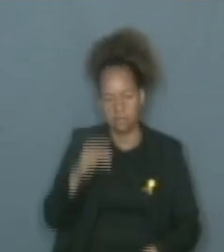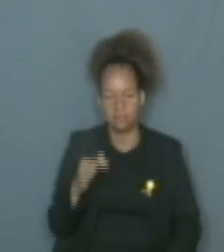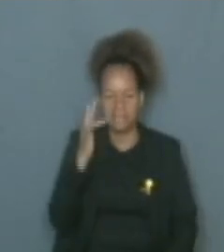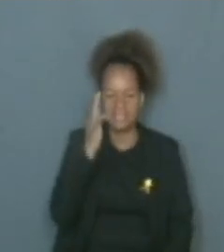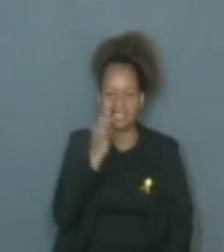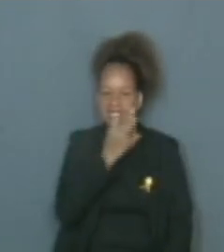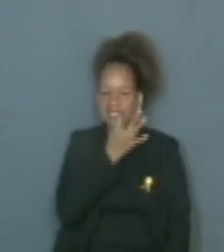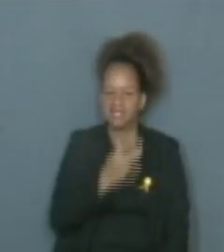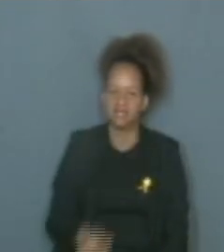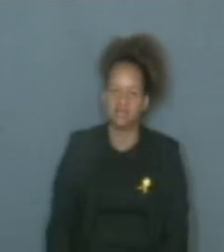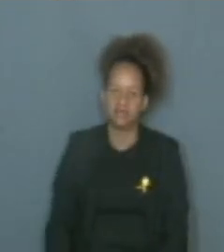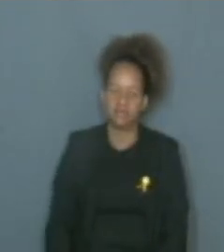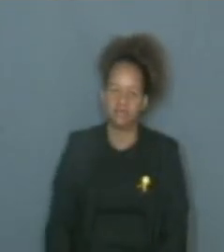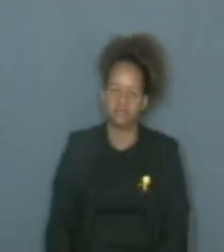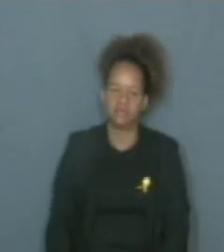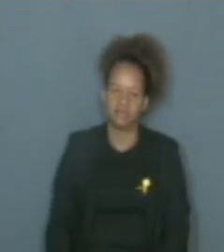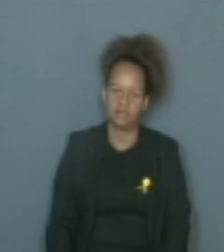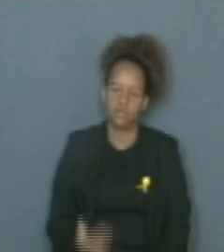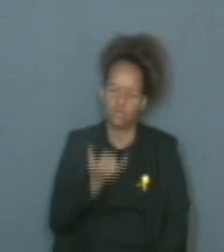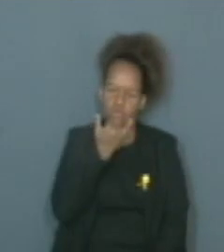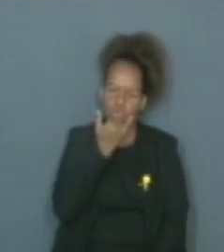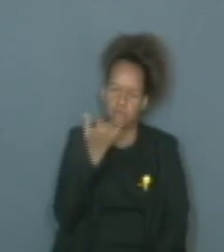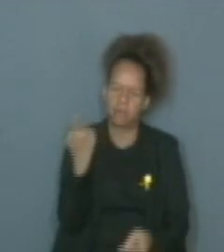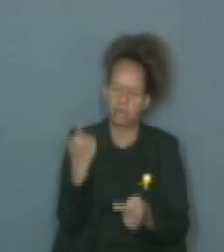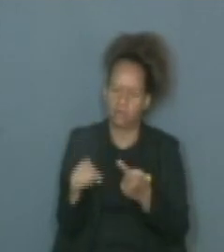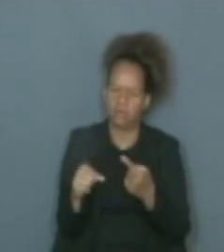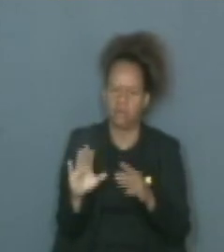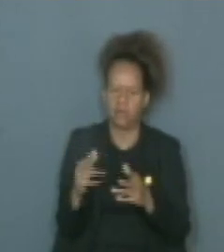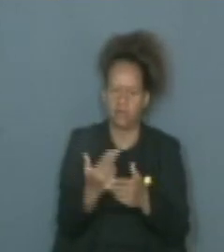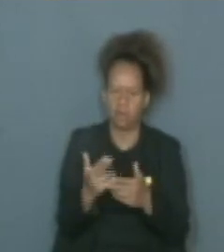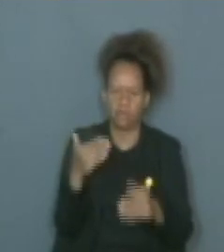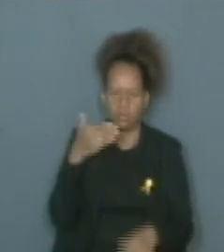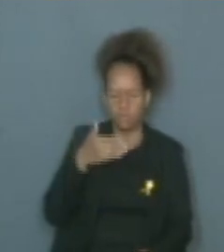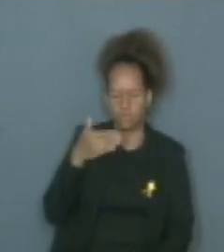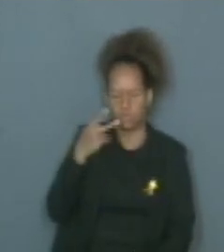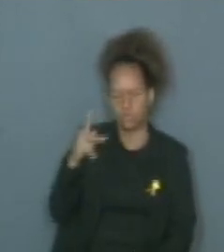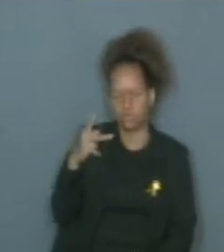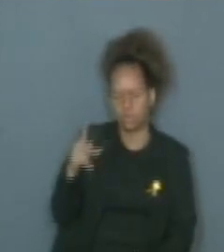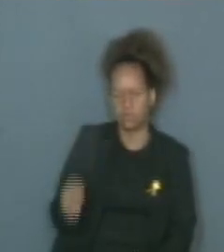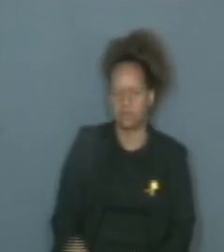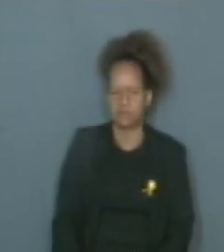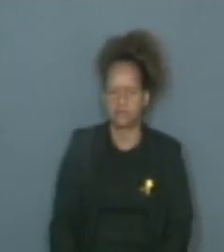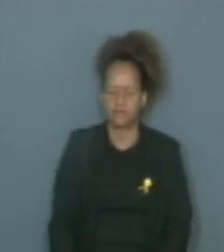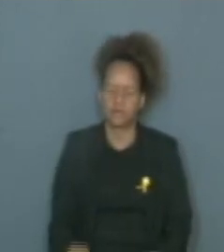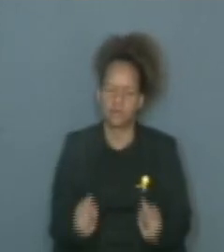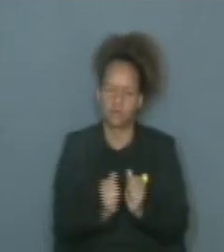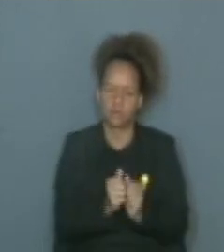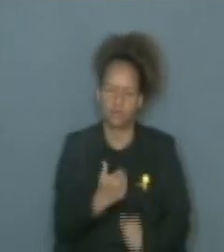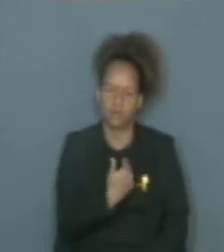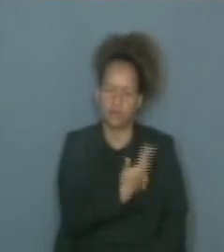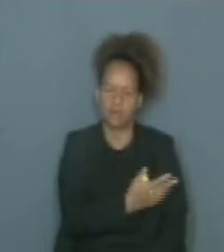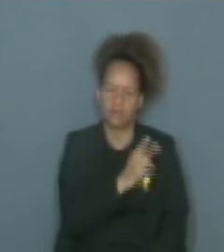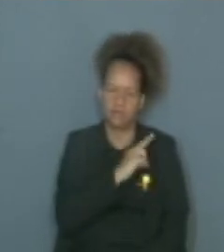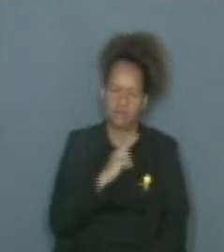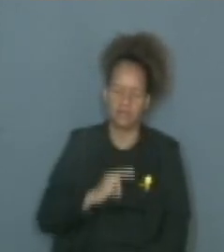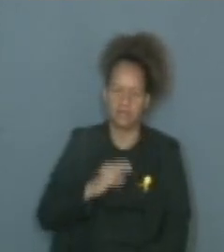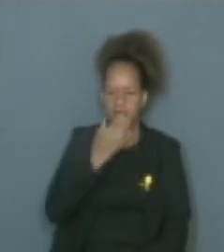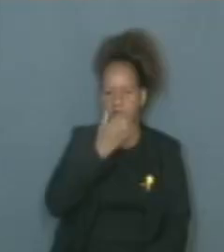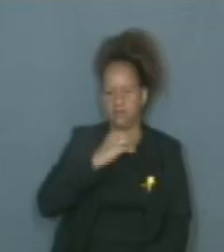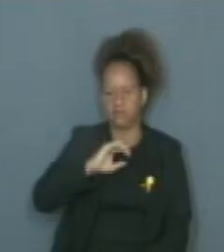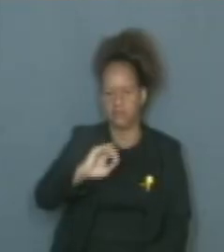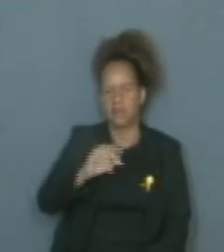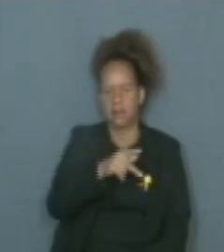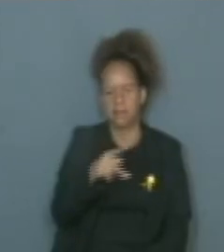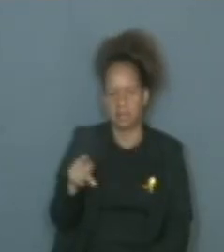pela parte concedida, mas me permita discordar do discurso de Vossa Excelência. Inclusive está aqui ao meu lado o vereador Osmar Ricardo, que